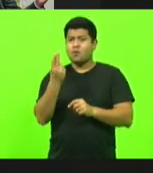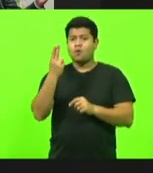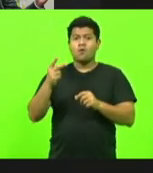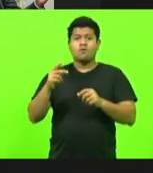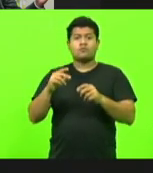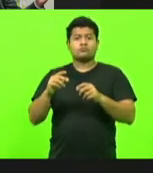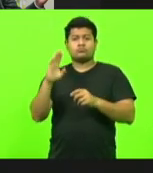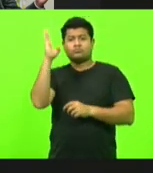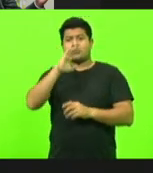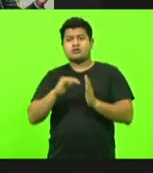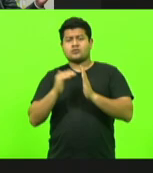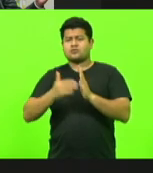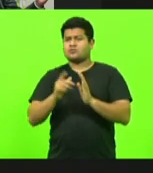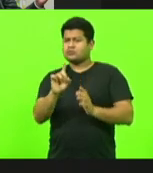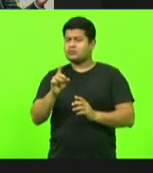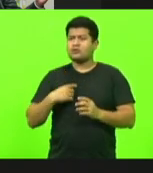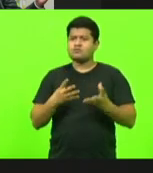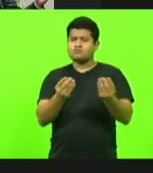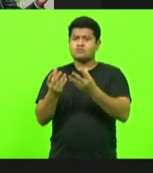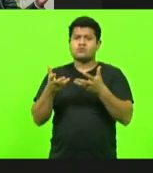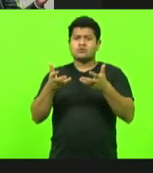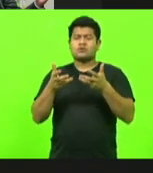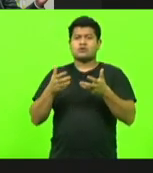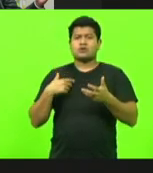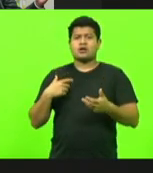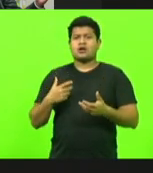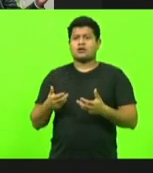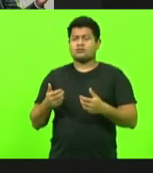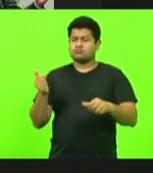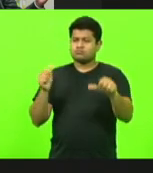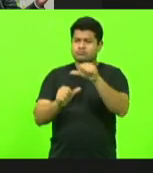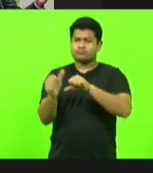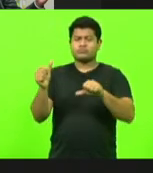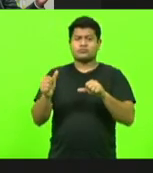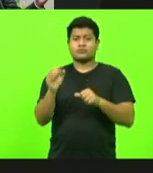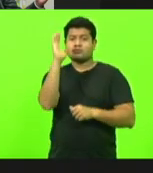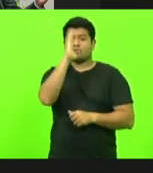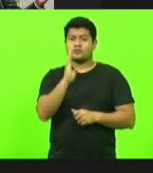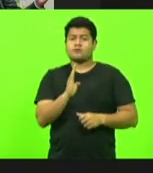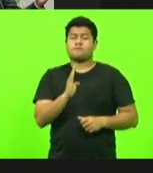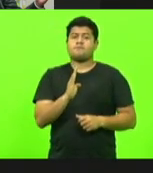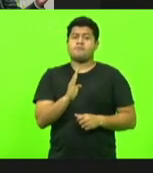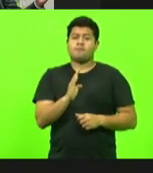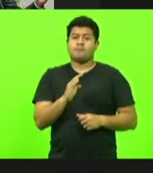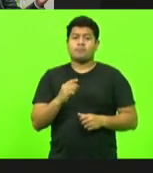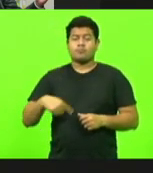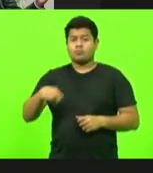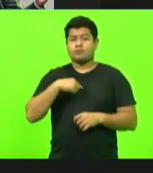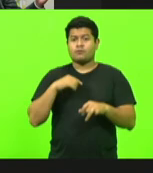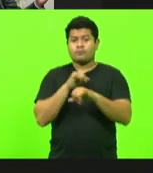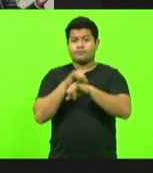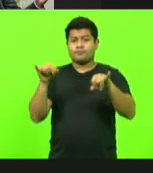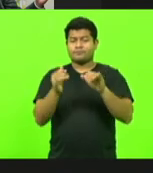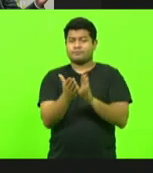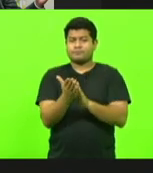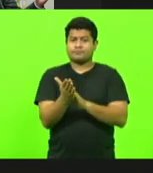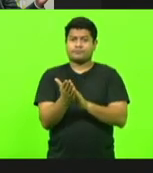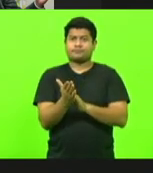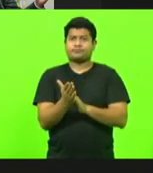pessoas estavam ali querendo botar o nosso Brasil nos eixos. Então nós deixamos essa mensagem parabenizando